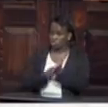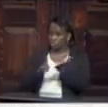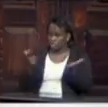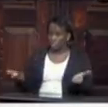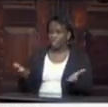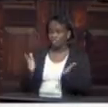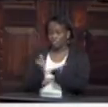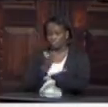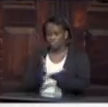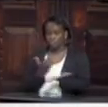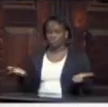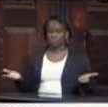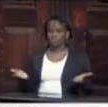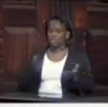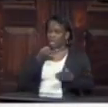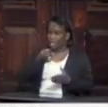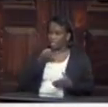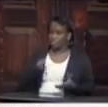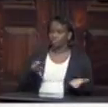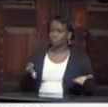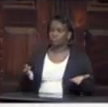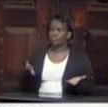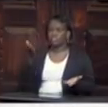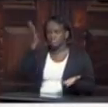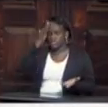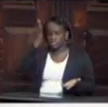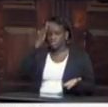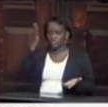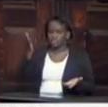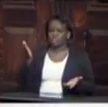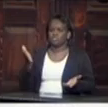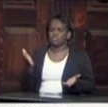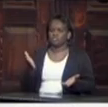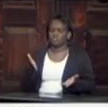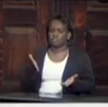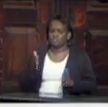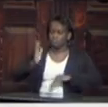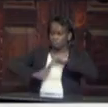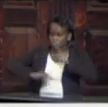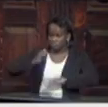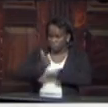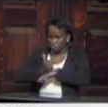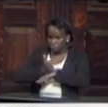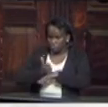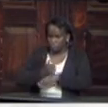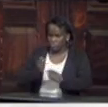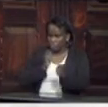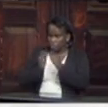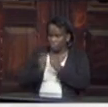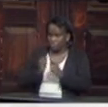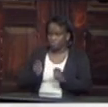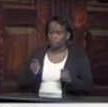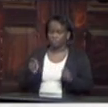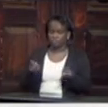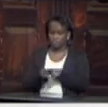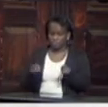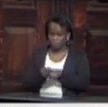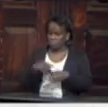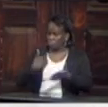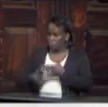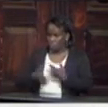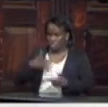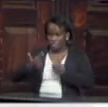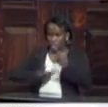tenho revista, temos rádio, e nós sabemos que a profissão, não só do jornalista, mas de